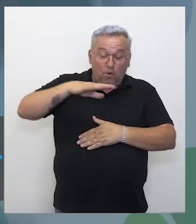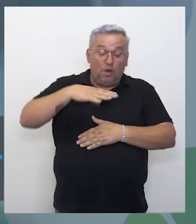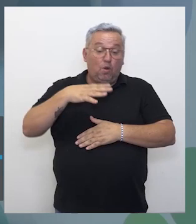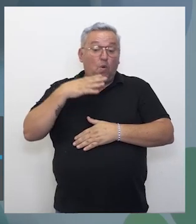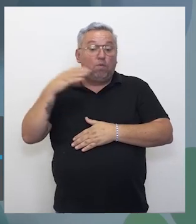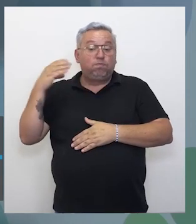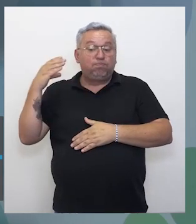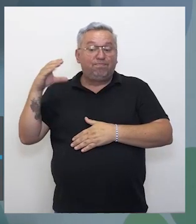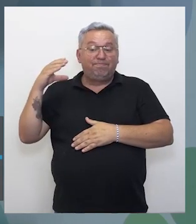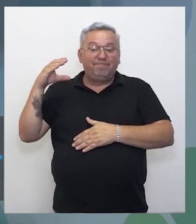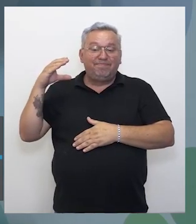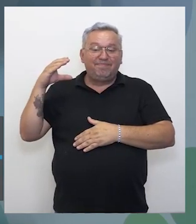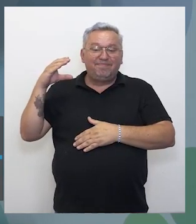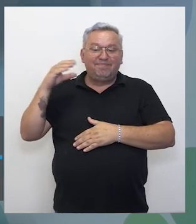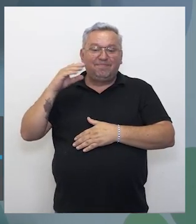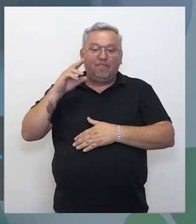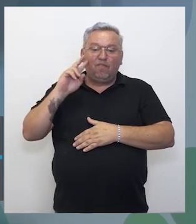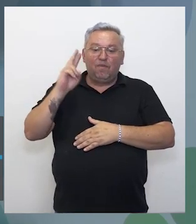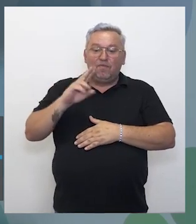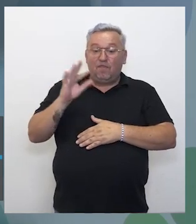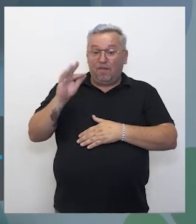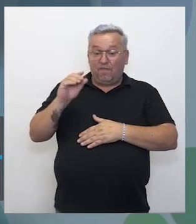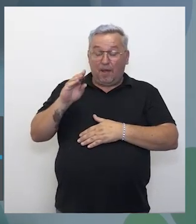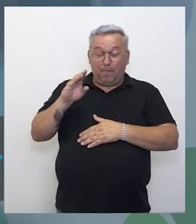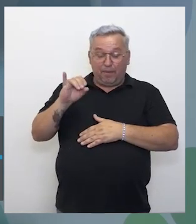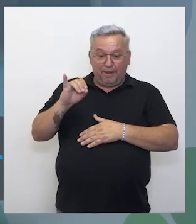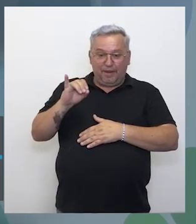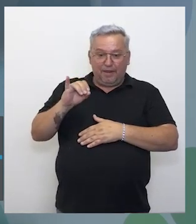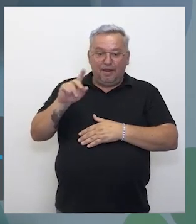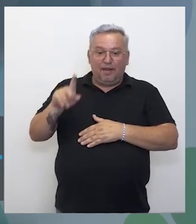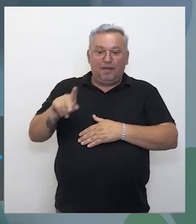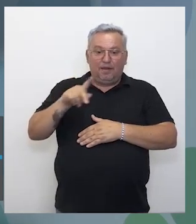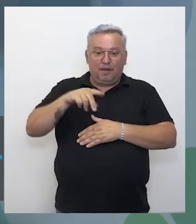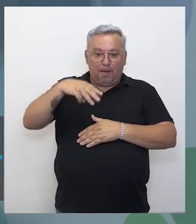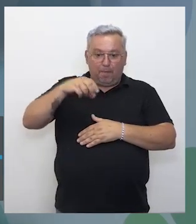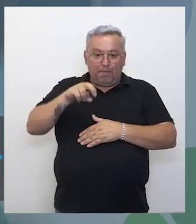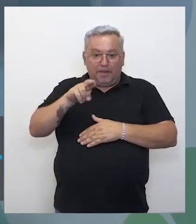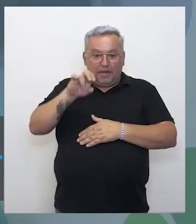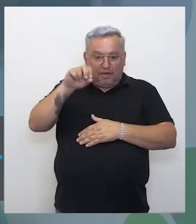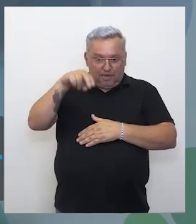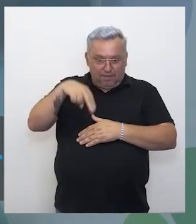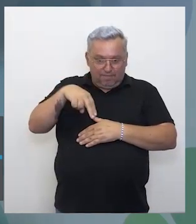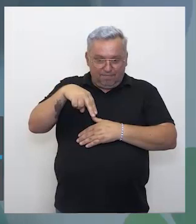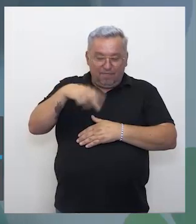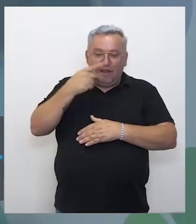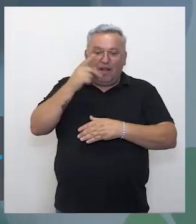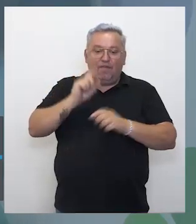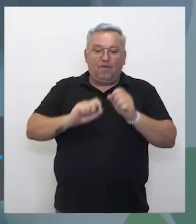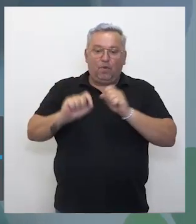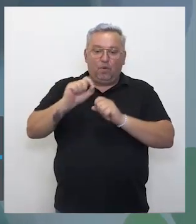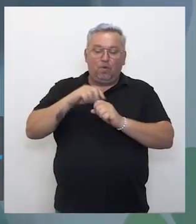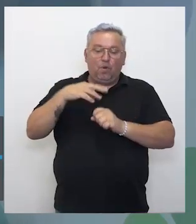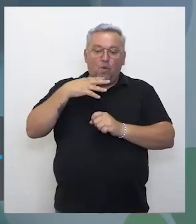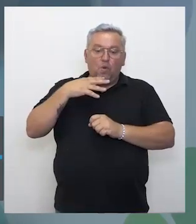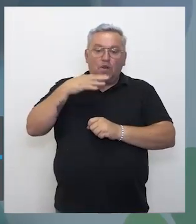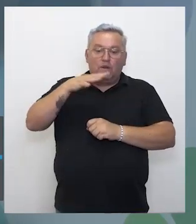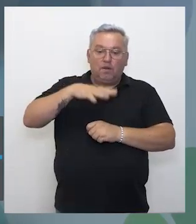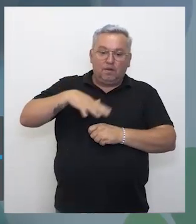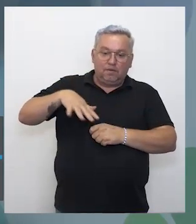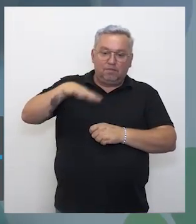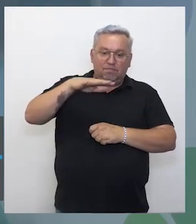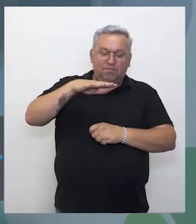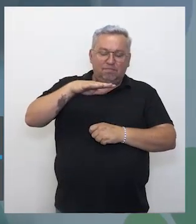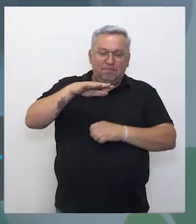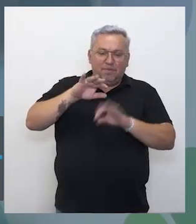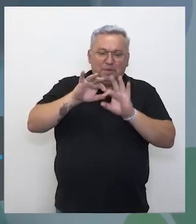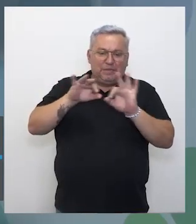científico. Vamos lá, Fabi. A professora Miriam, ela falou, olha, o senso comum é